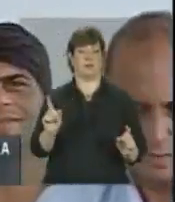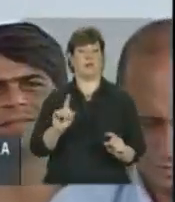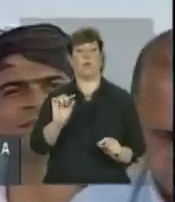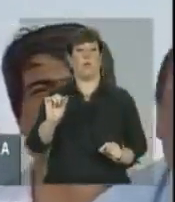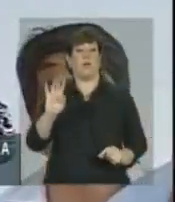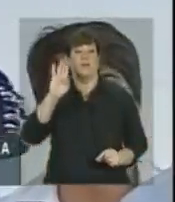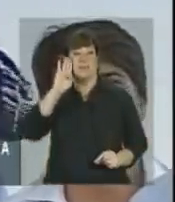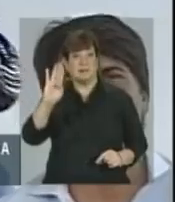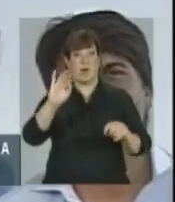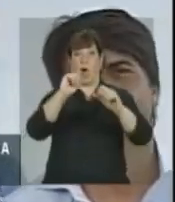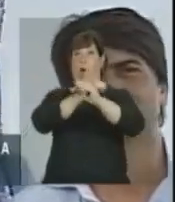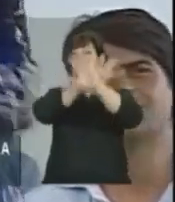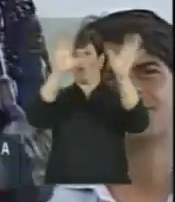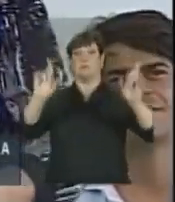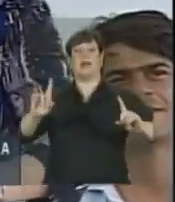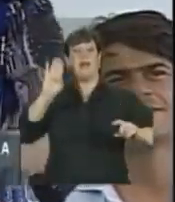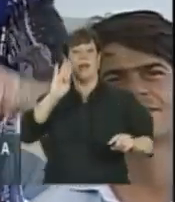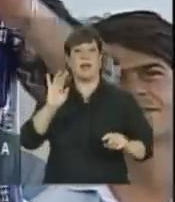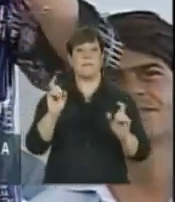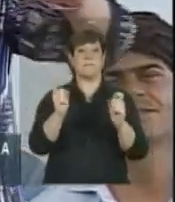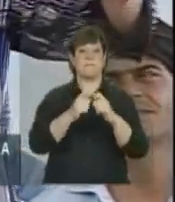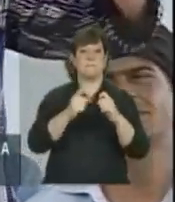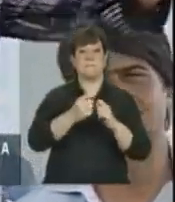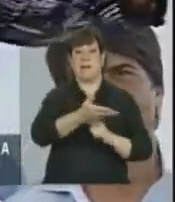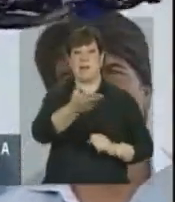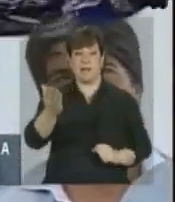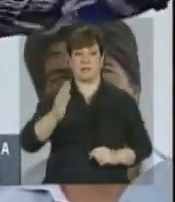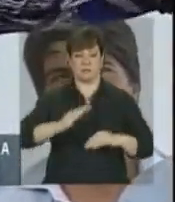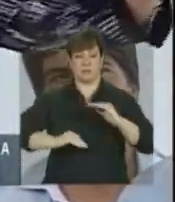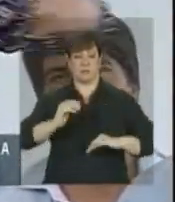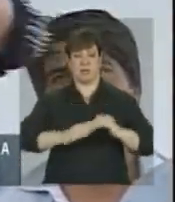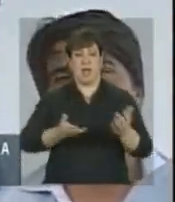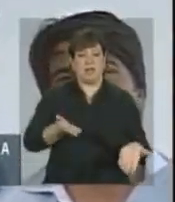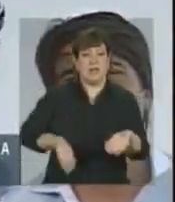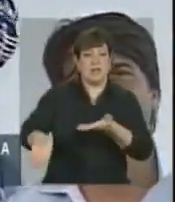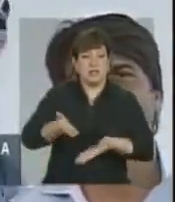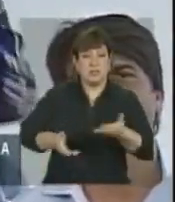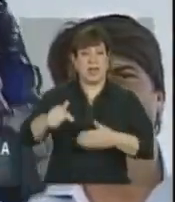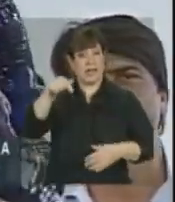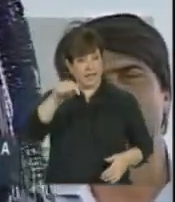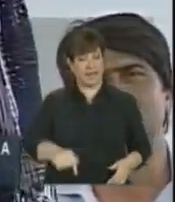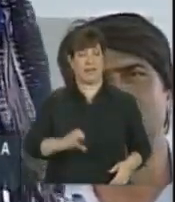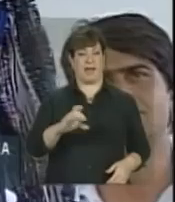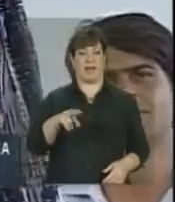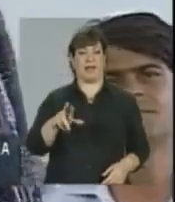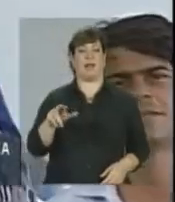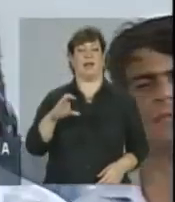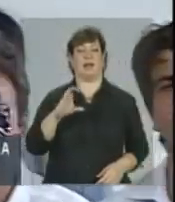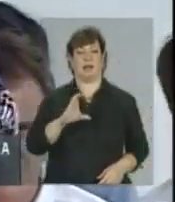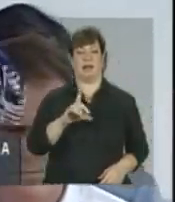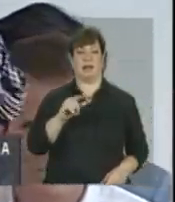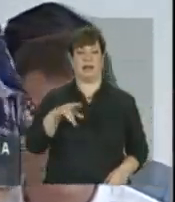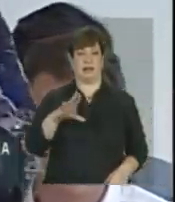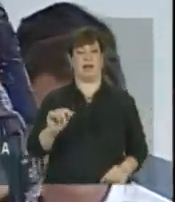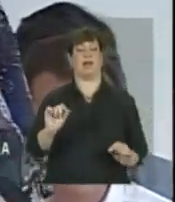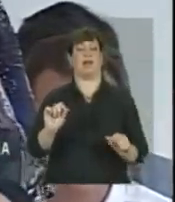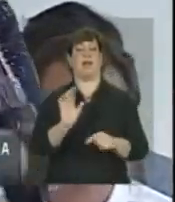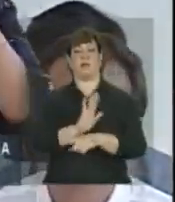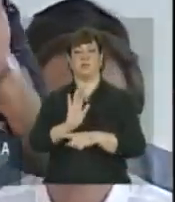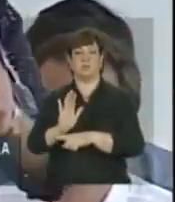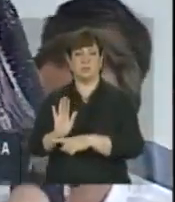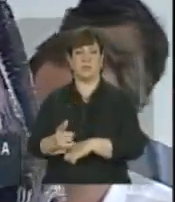dos médicos e do atendimento que essa clínica presta a cada um dos 2